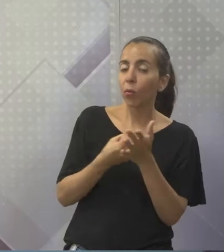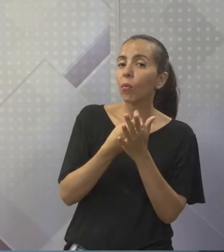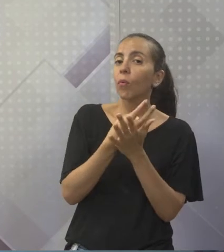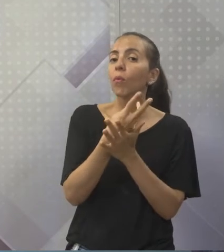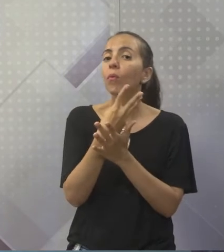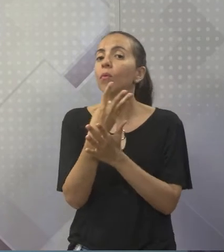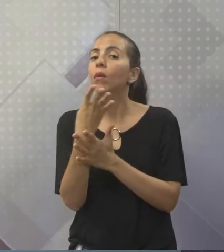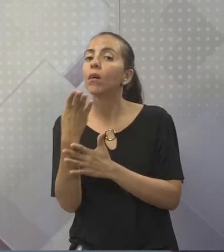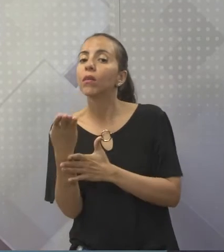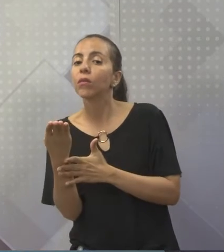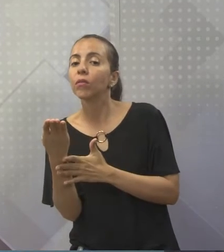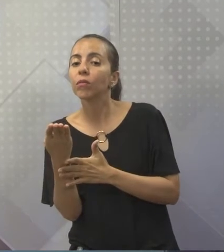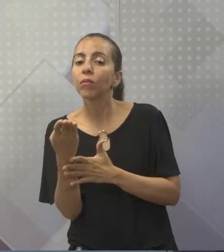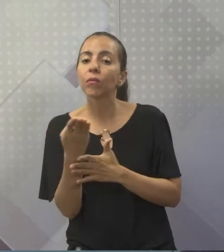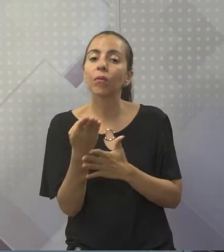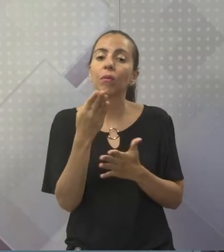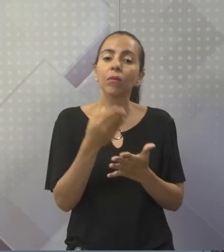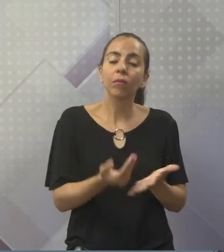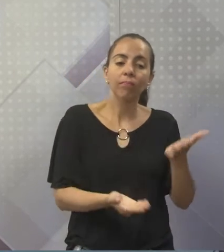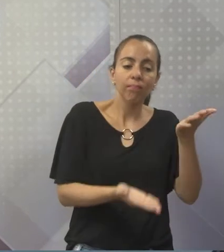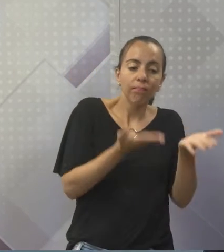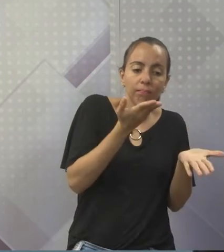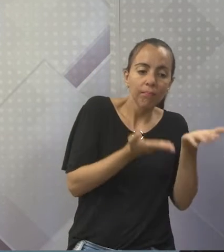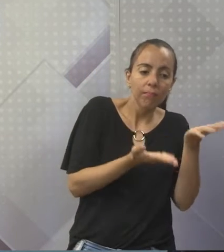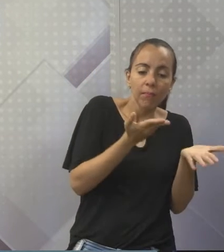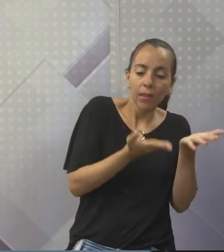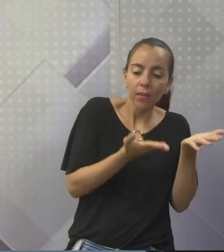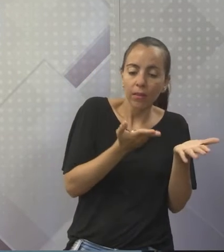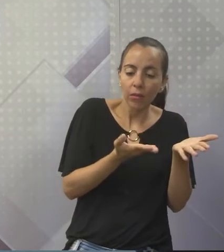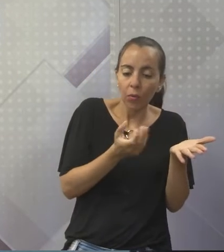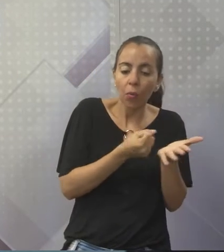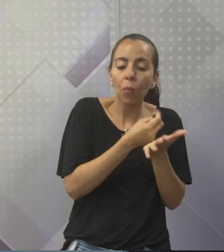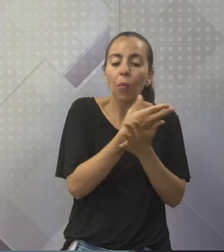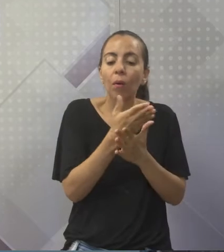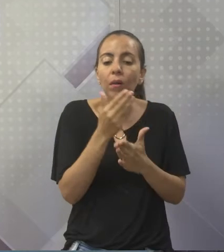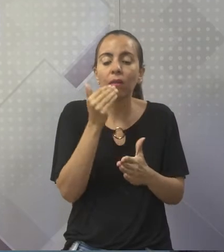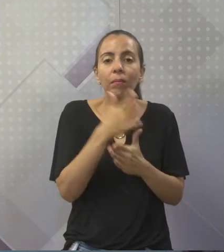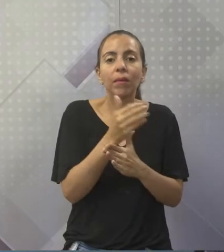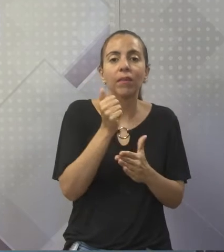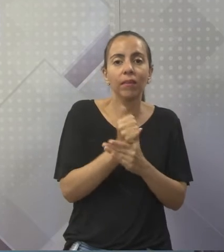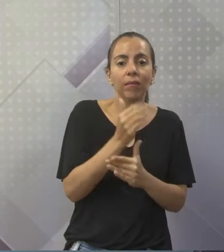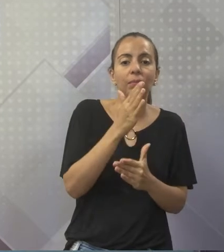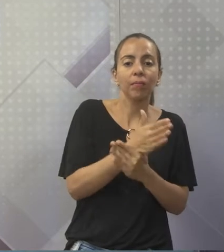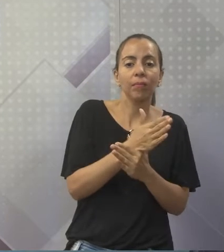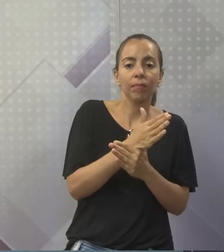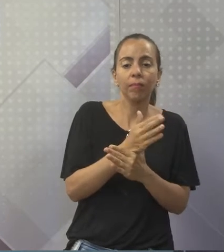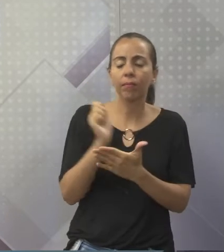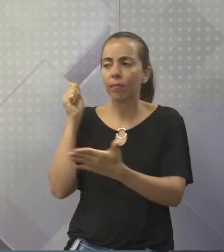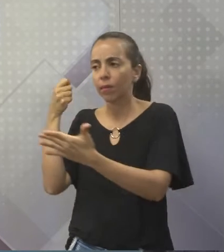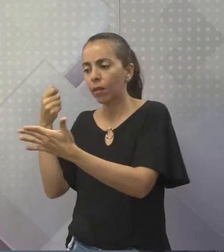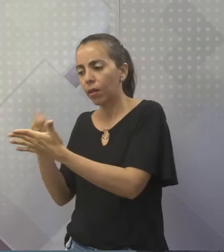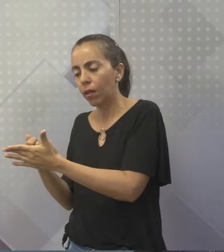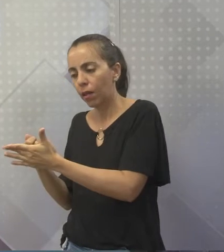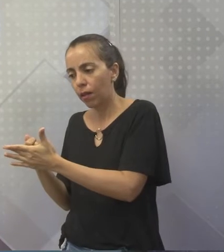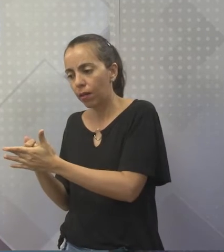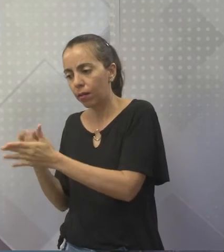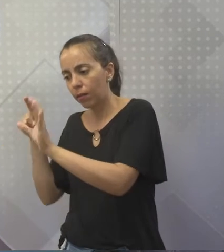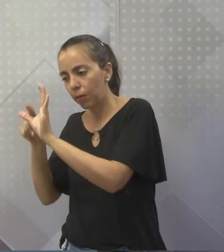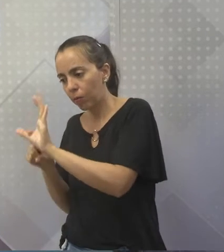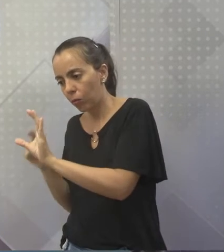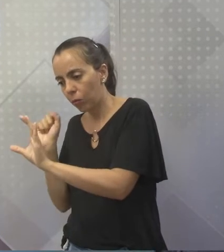levar, de quanto de peso que eu vou levar dessa batata. Esse valor que eu pago